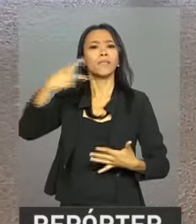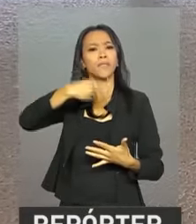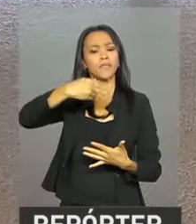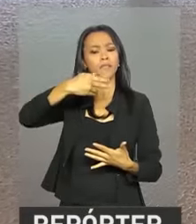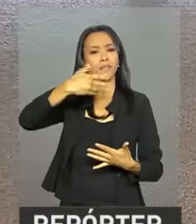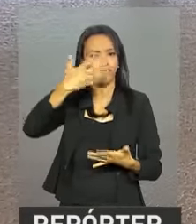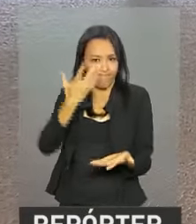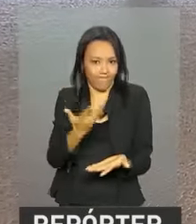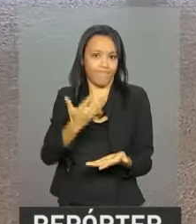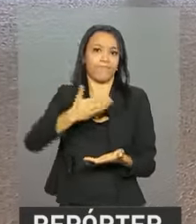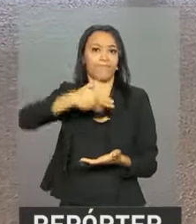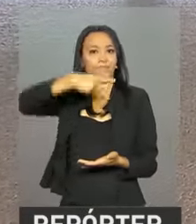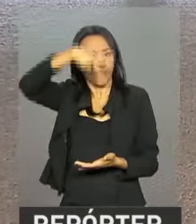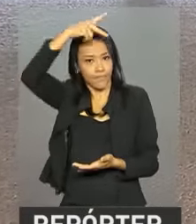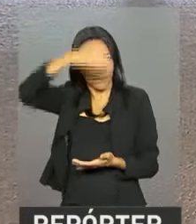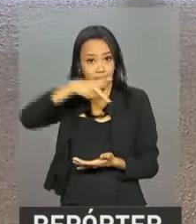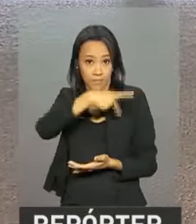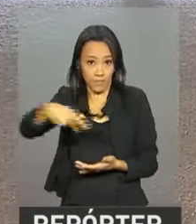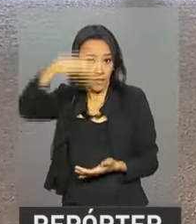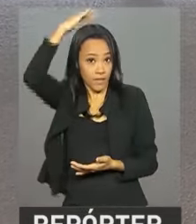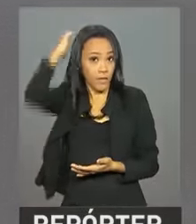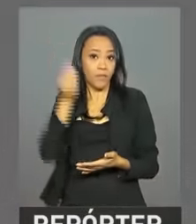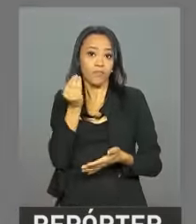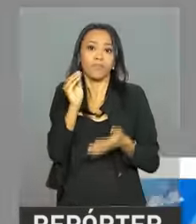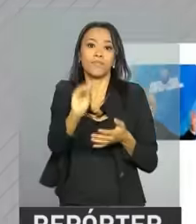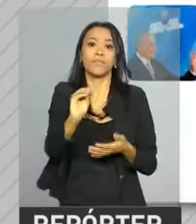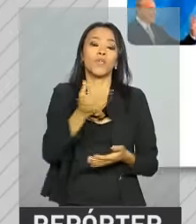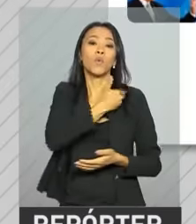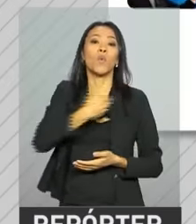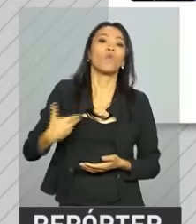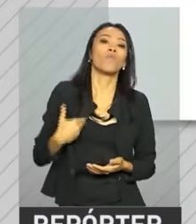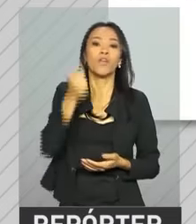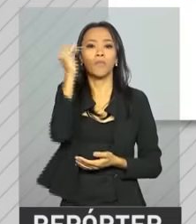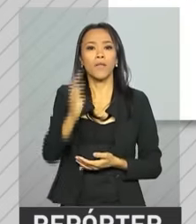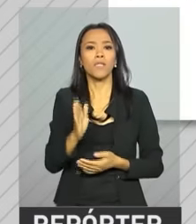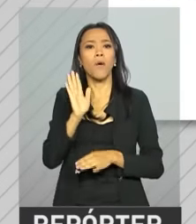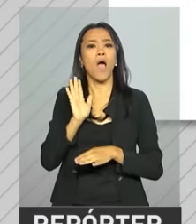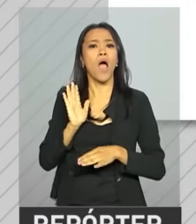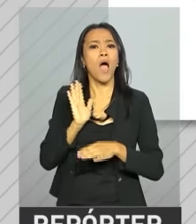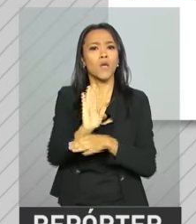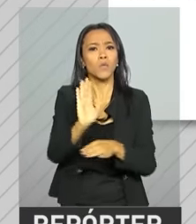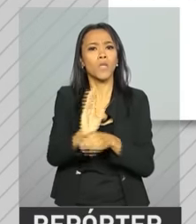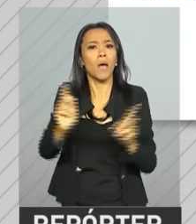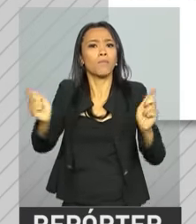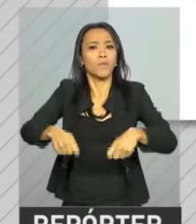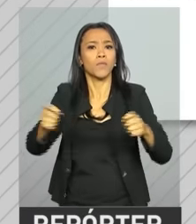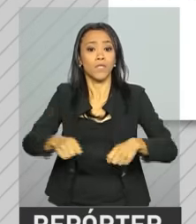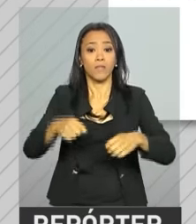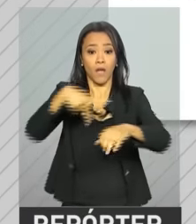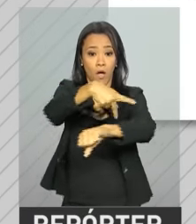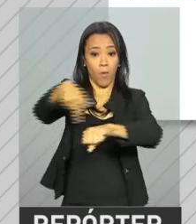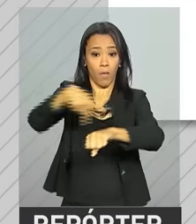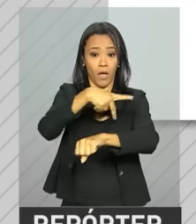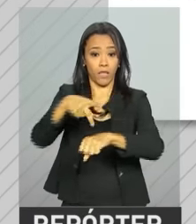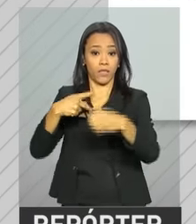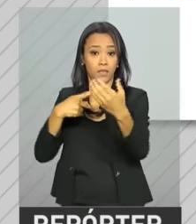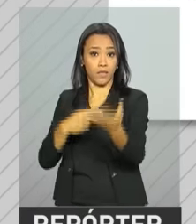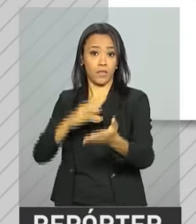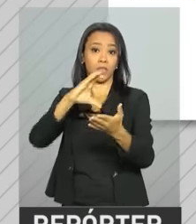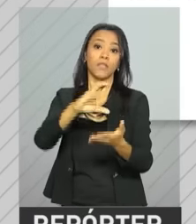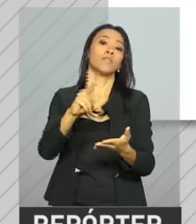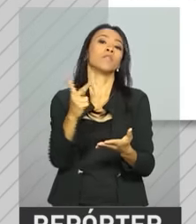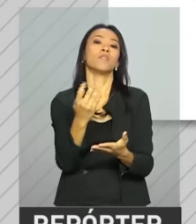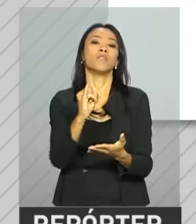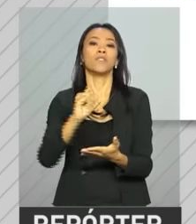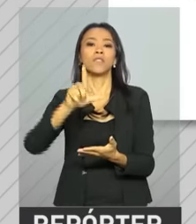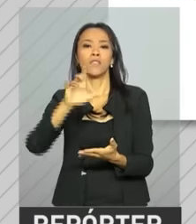disse que determinou que o governo brasileiro ofereça toda a ajuda possível ao Chile após essa que é considerada